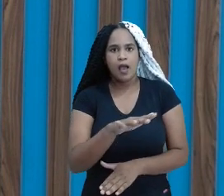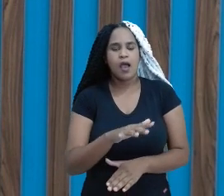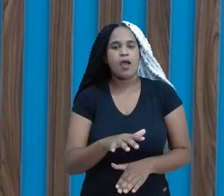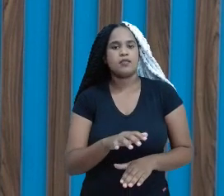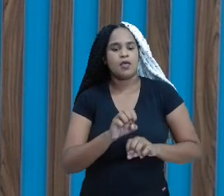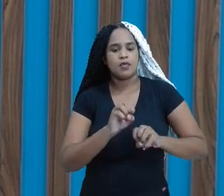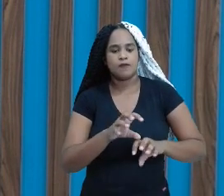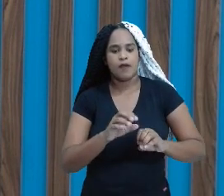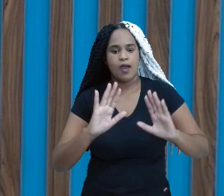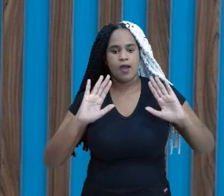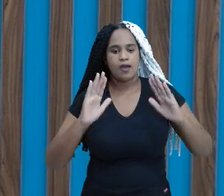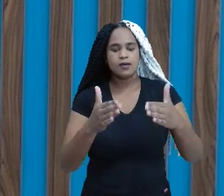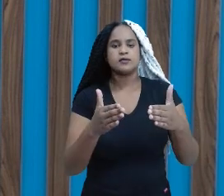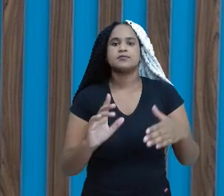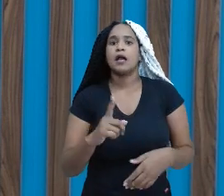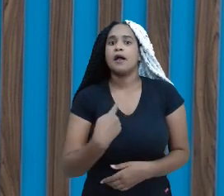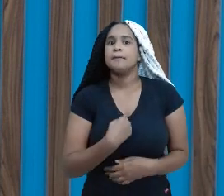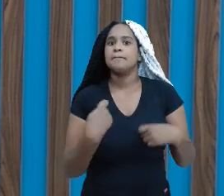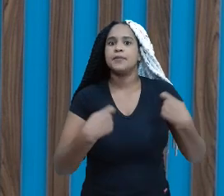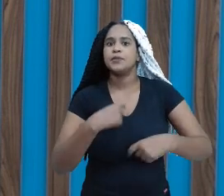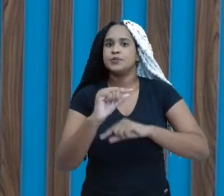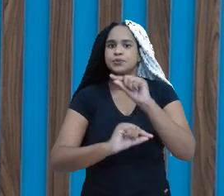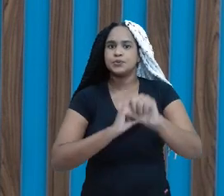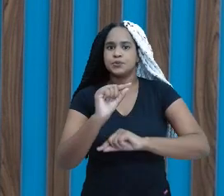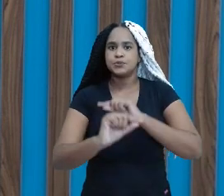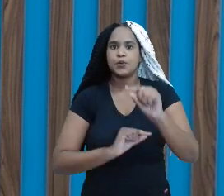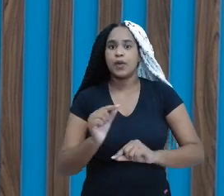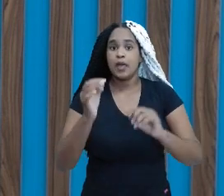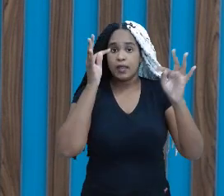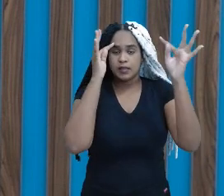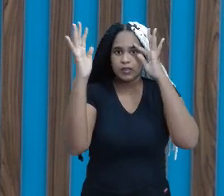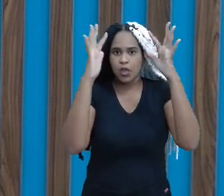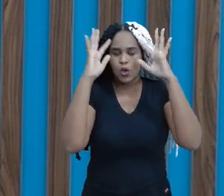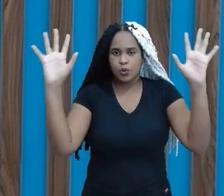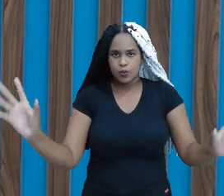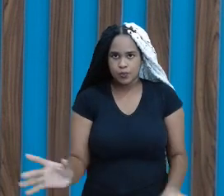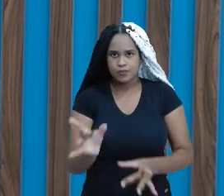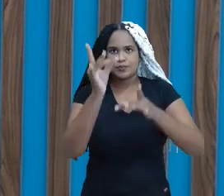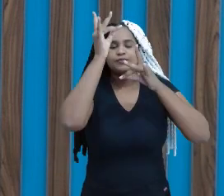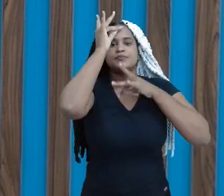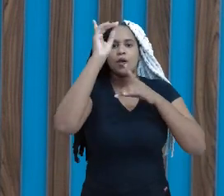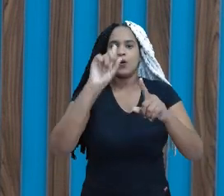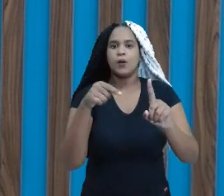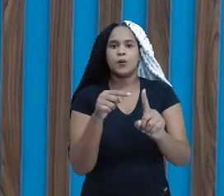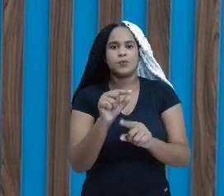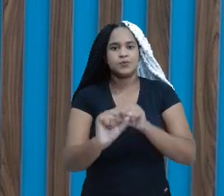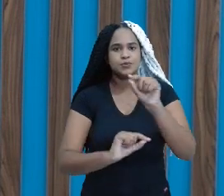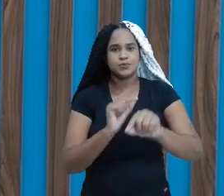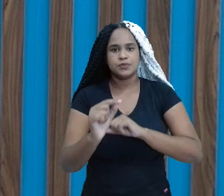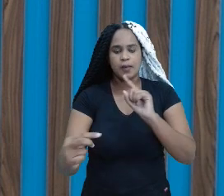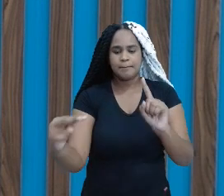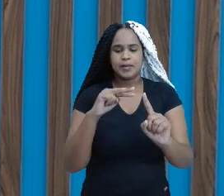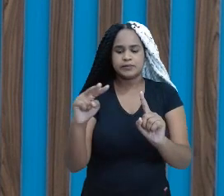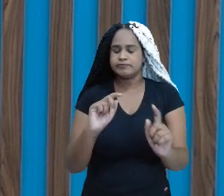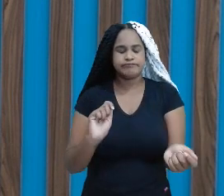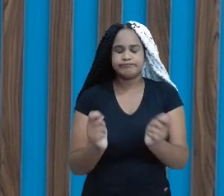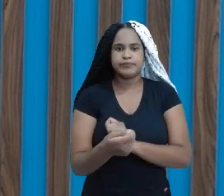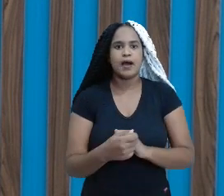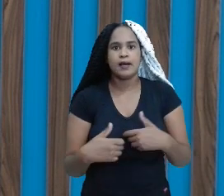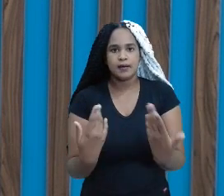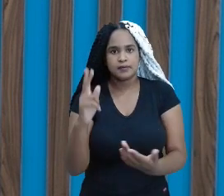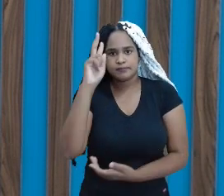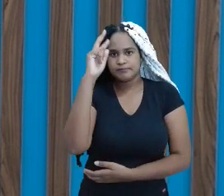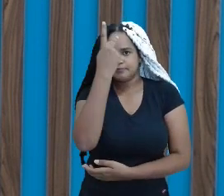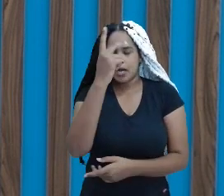gente se aproprie desse modelo teórico para que a gente possa reconfigurar o nosso olhar e para que a gente